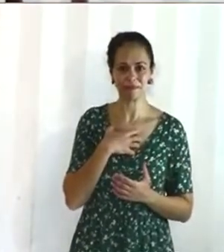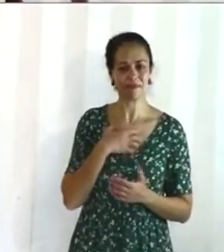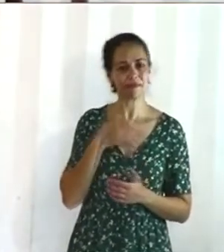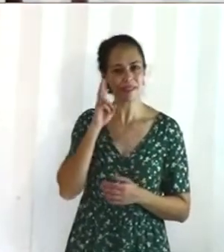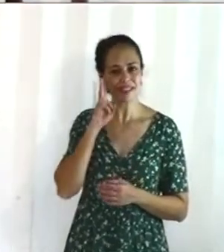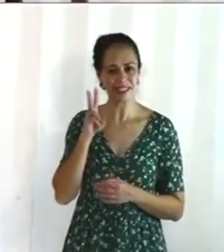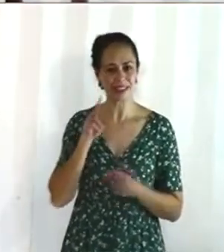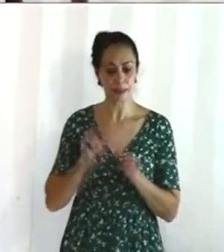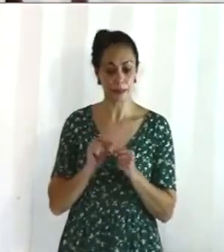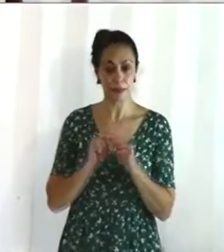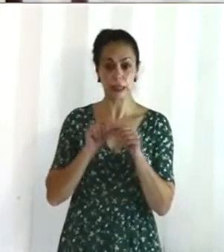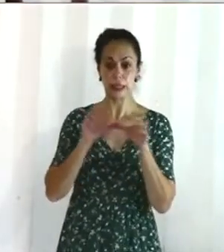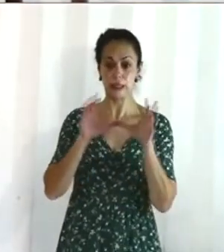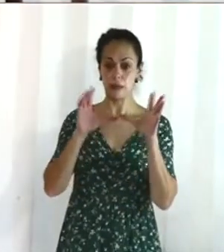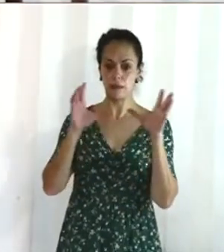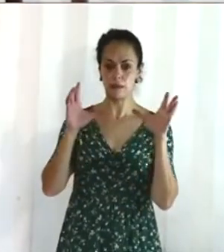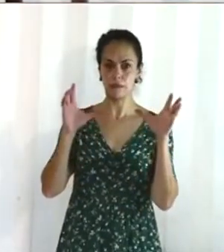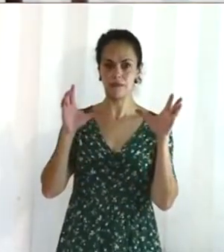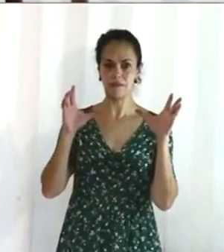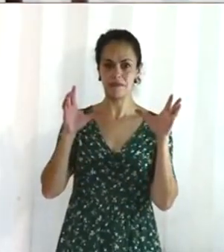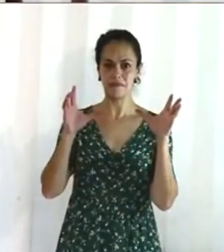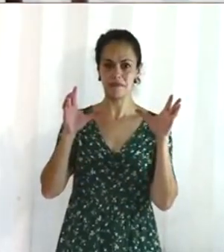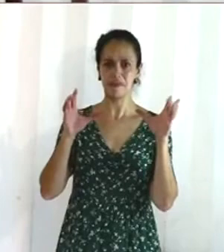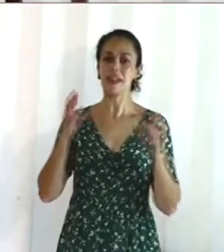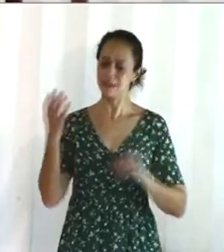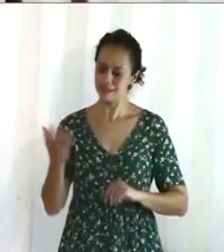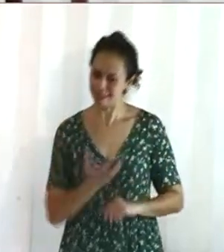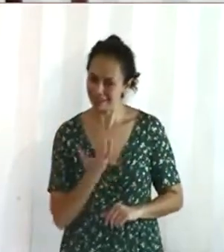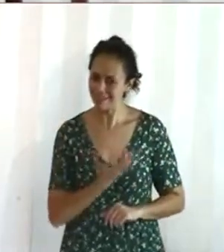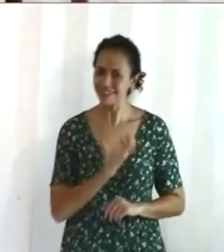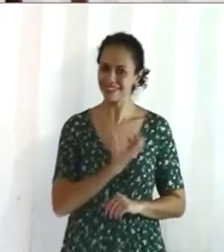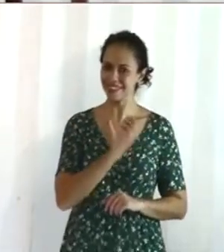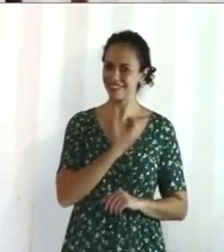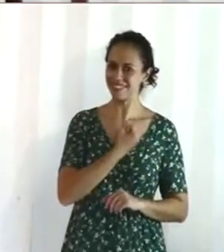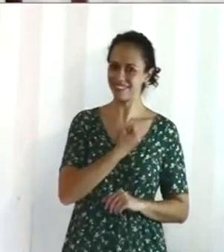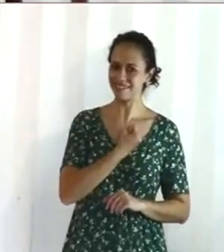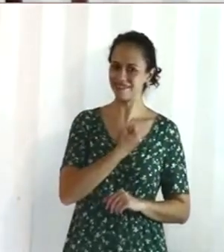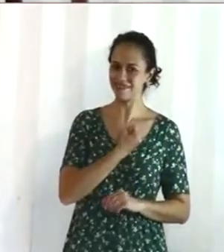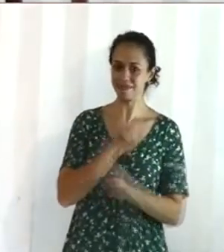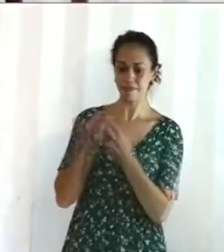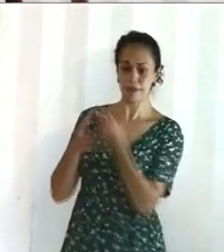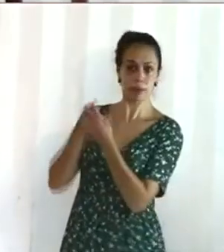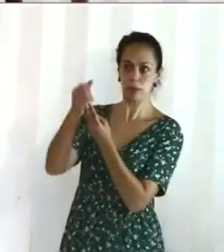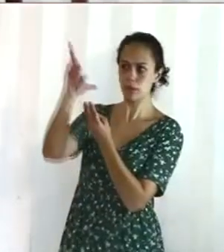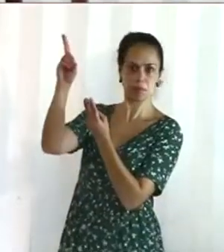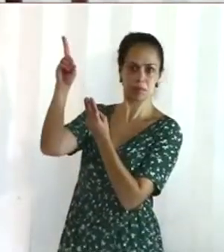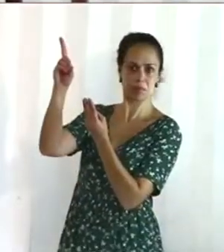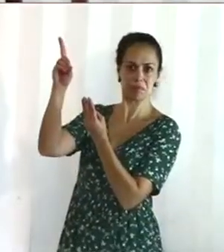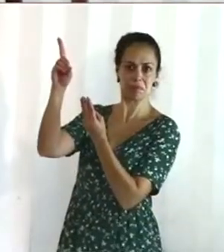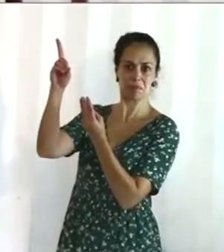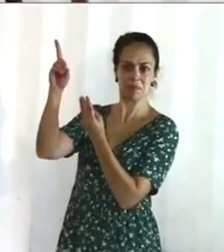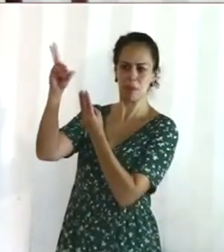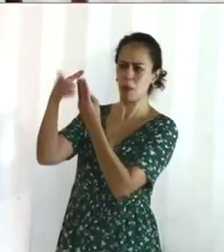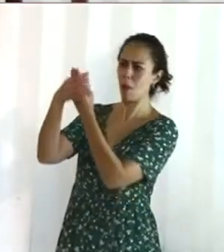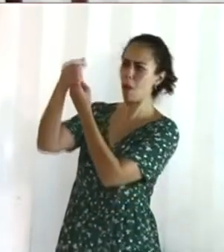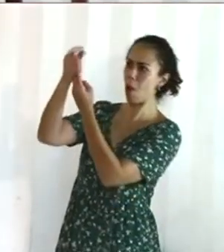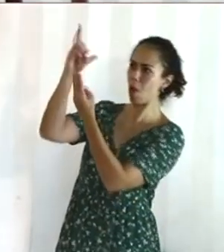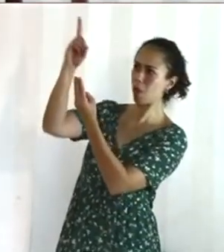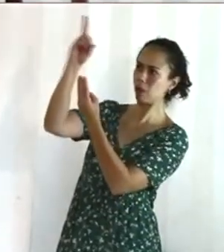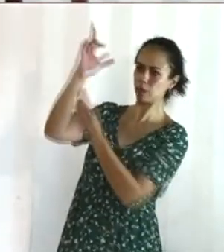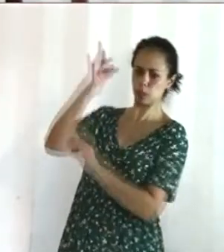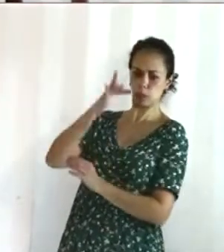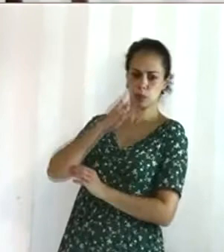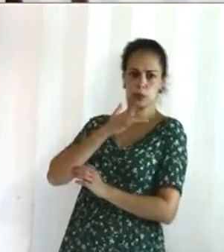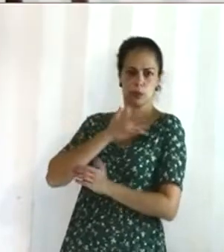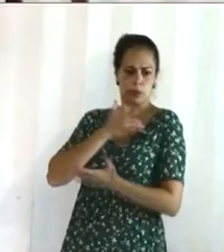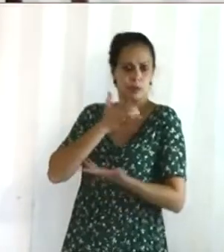da salvação, porque após a salvação, a Trindade está agindo em nós.